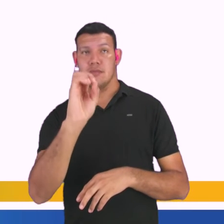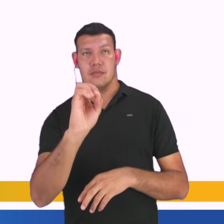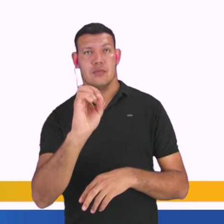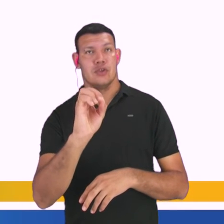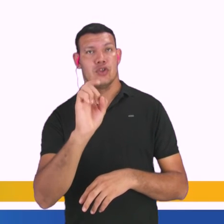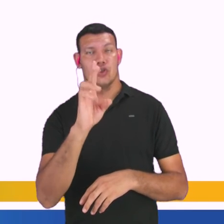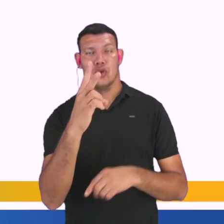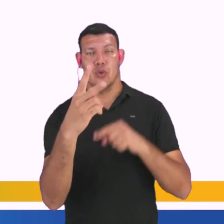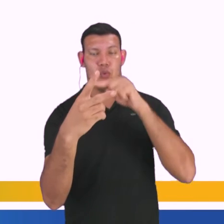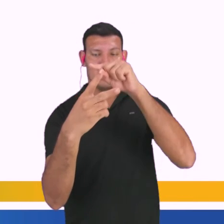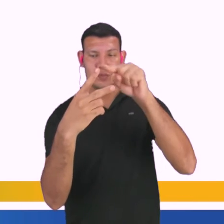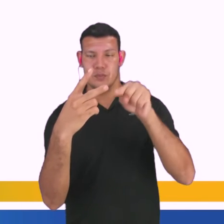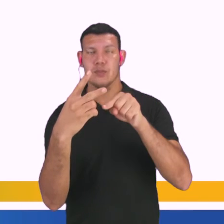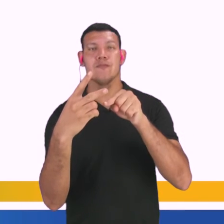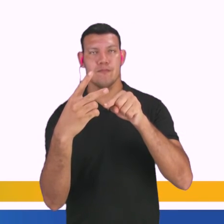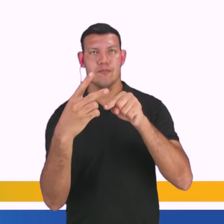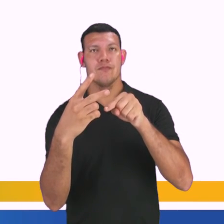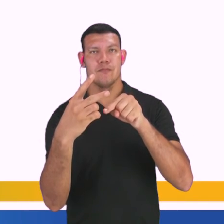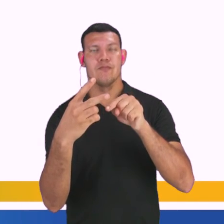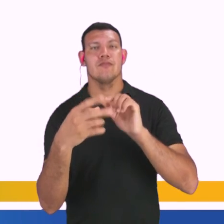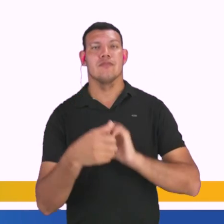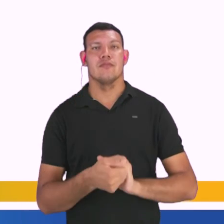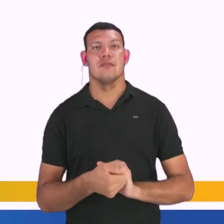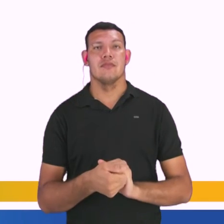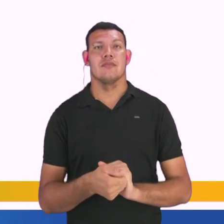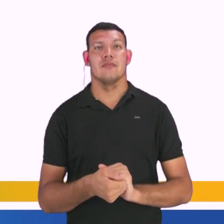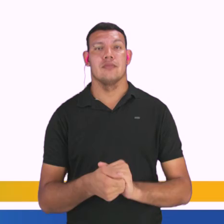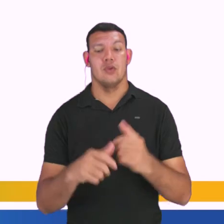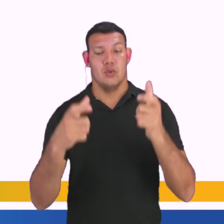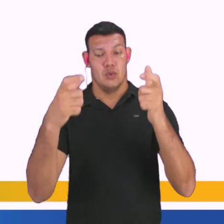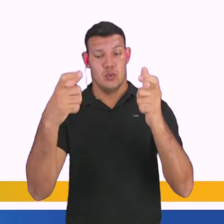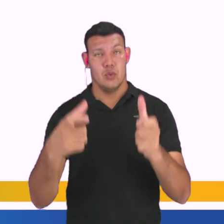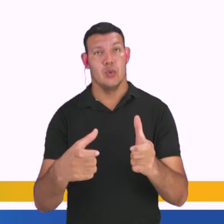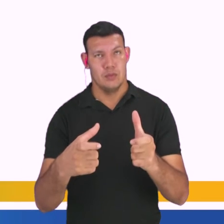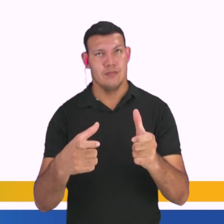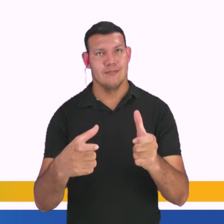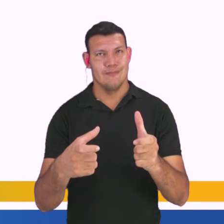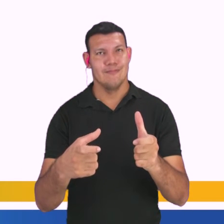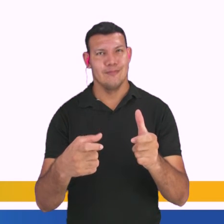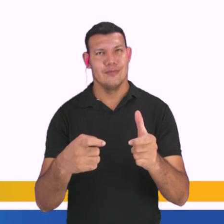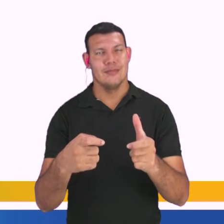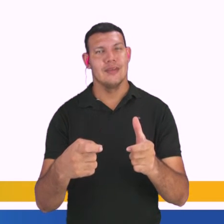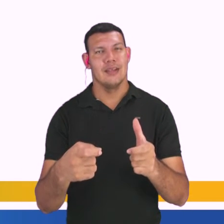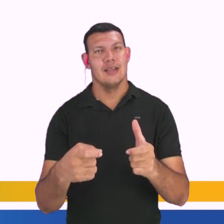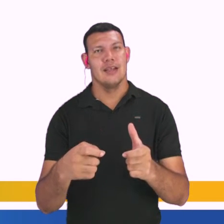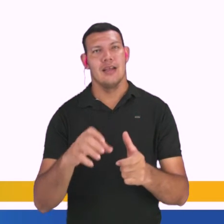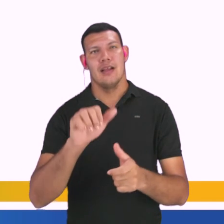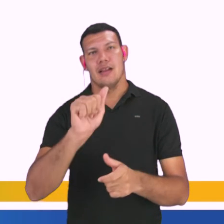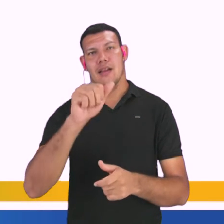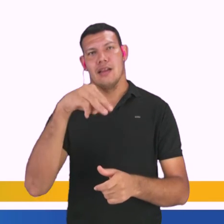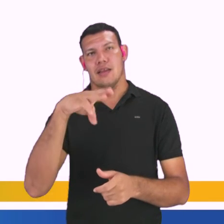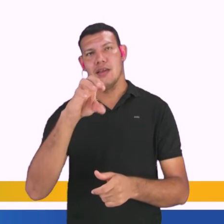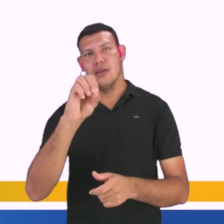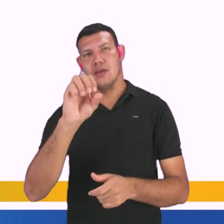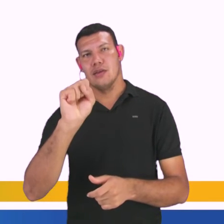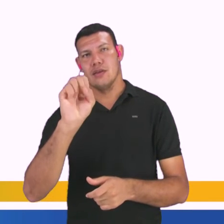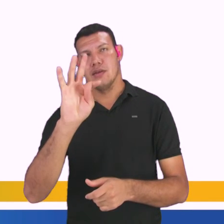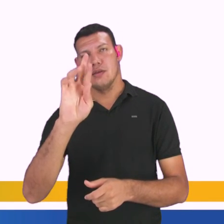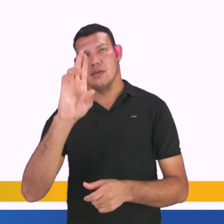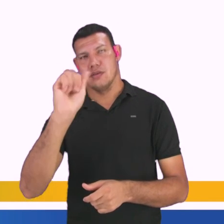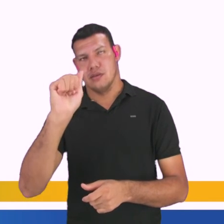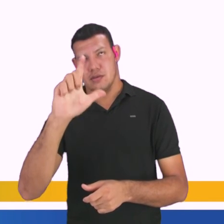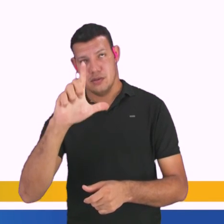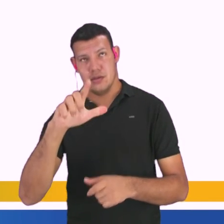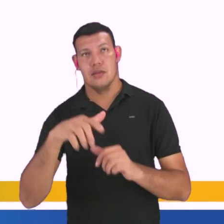apenas dois elementos então nosso espaço amostral que nós temos do evento todo é